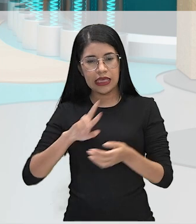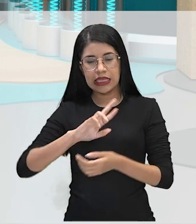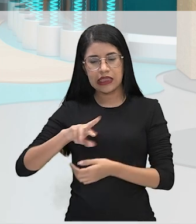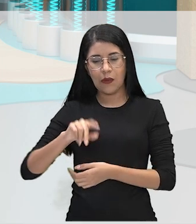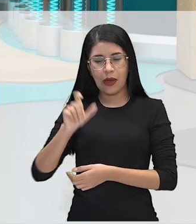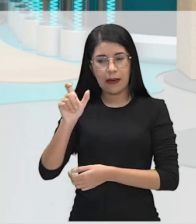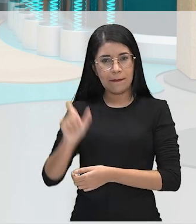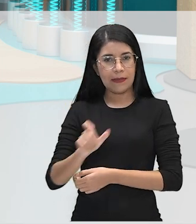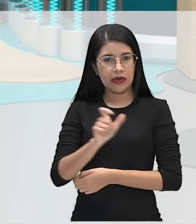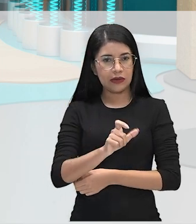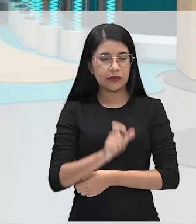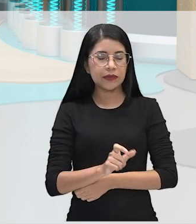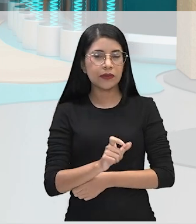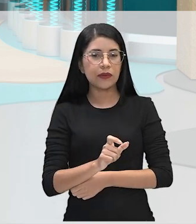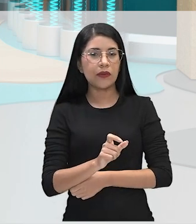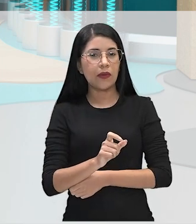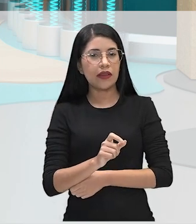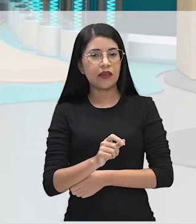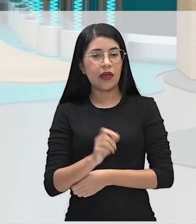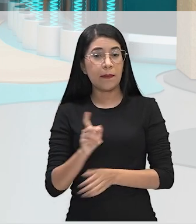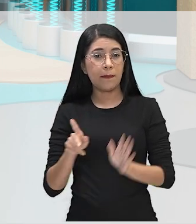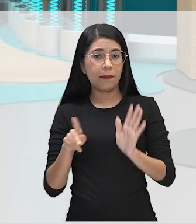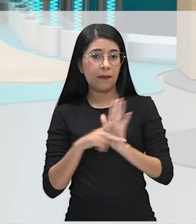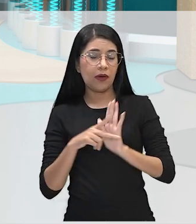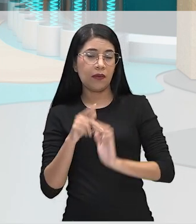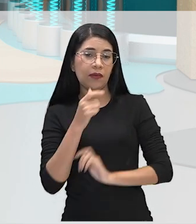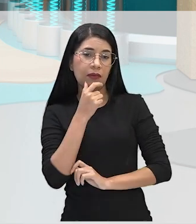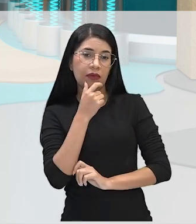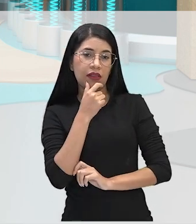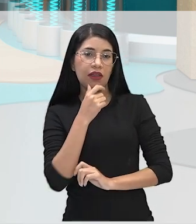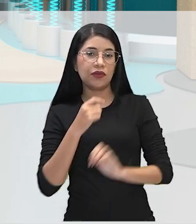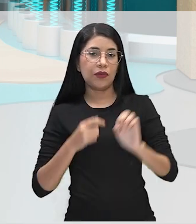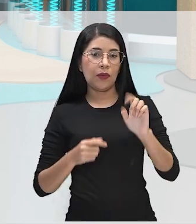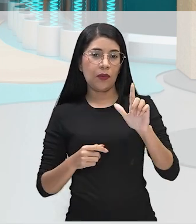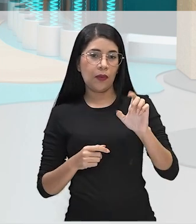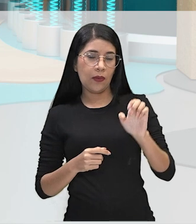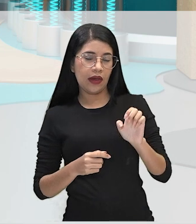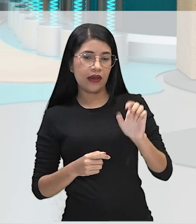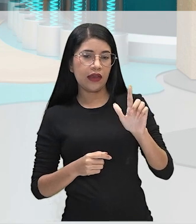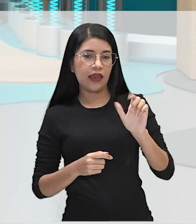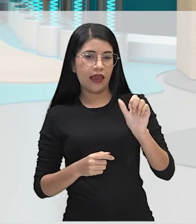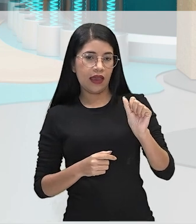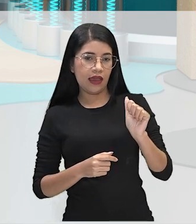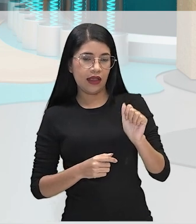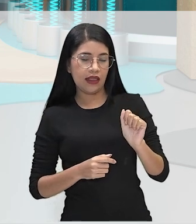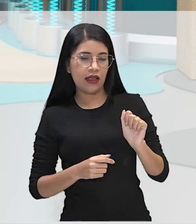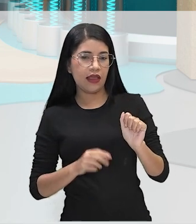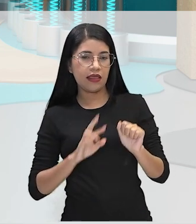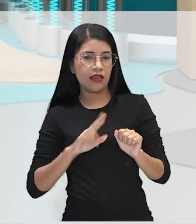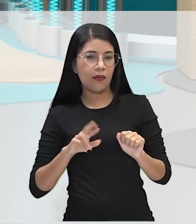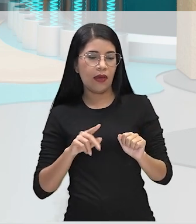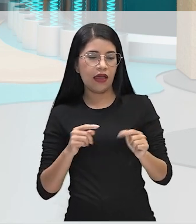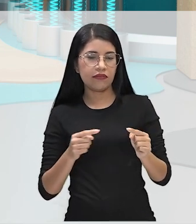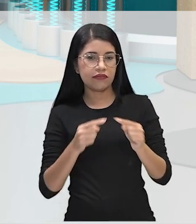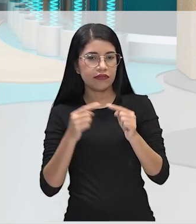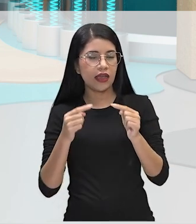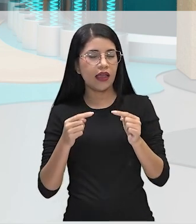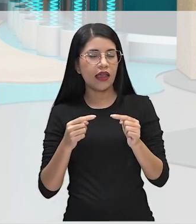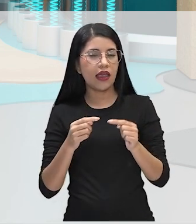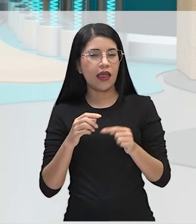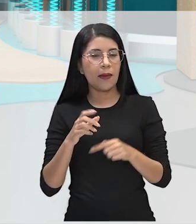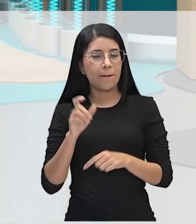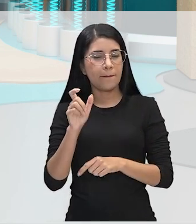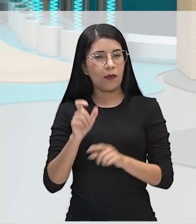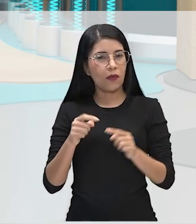típica da língua inglesa. O ele ou ela, ele é diferente. Eu não vou usar she nem he para o que não é pessoa.